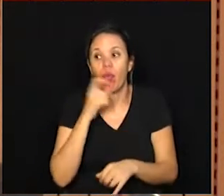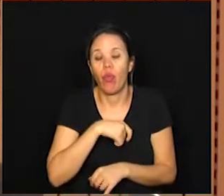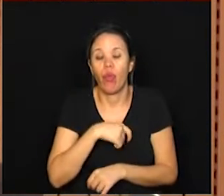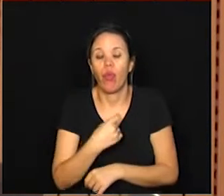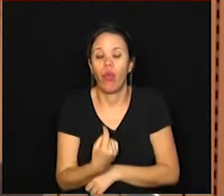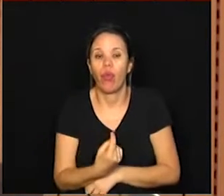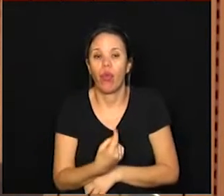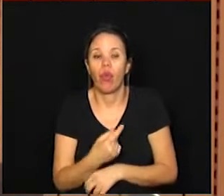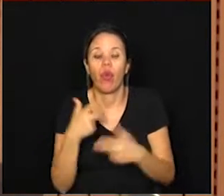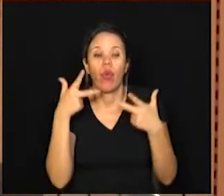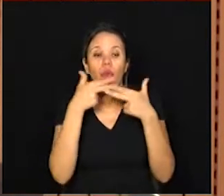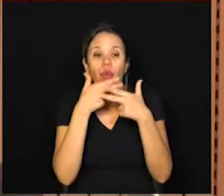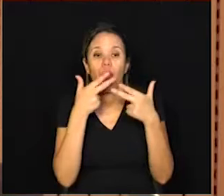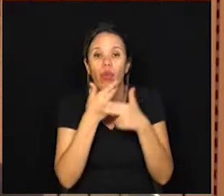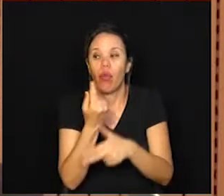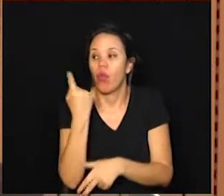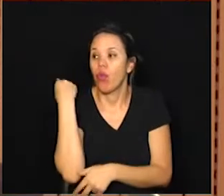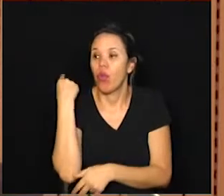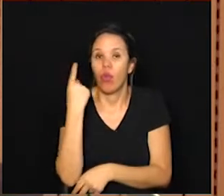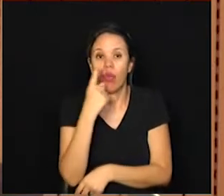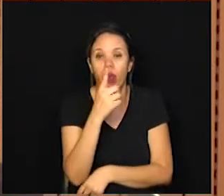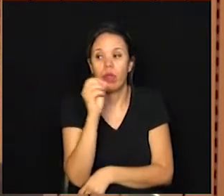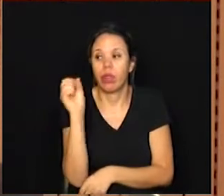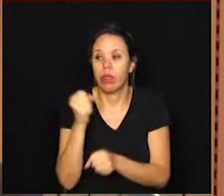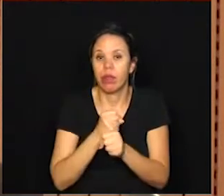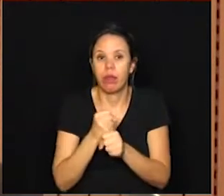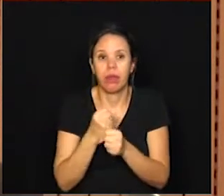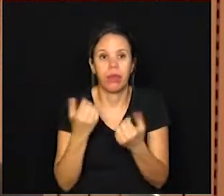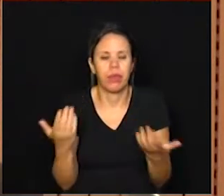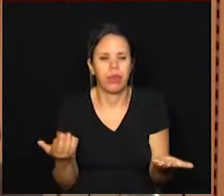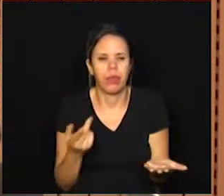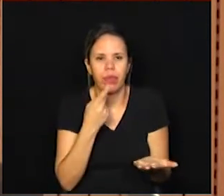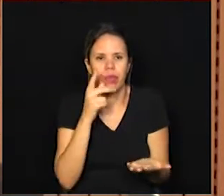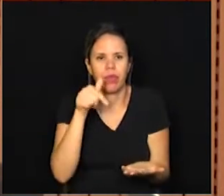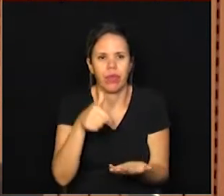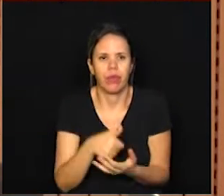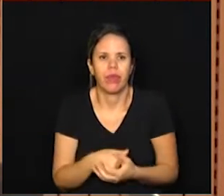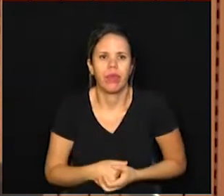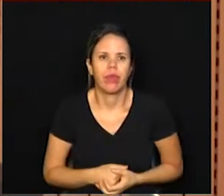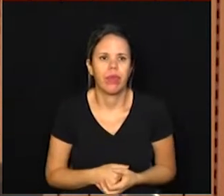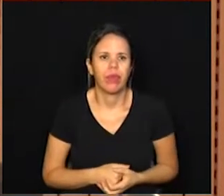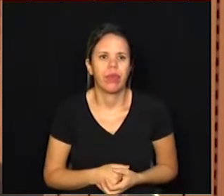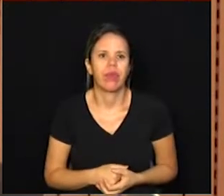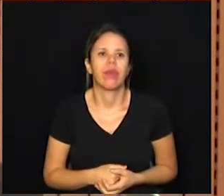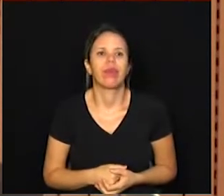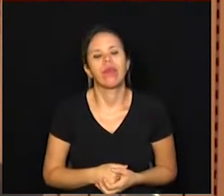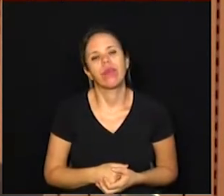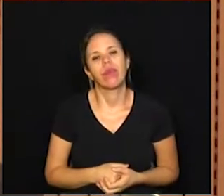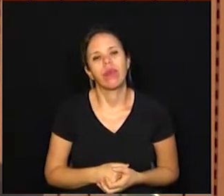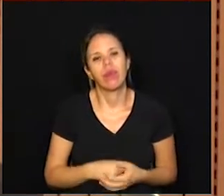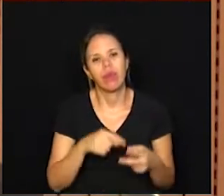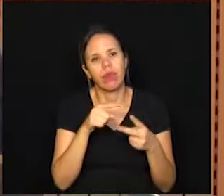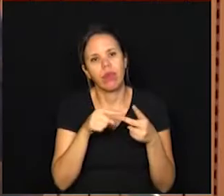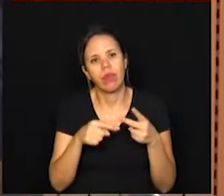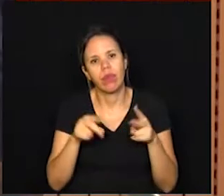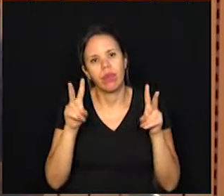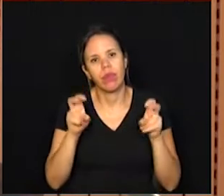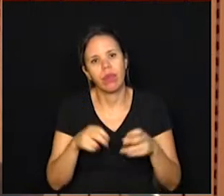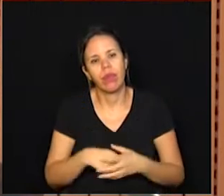um boato de 100 anos atrás. E vou ilustrar depois com mais 2